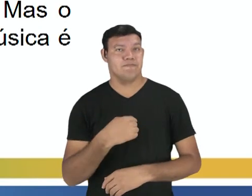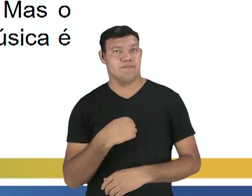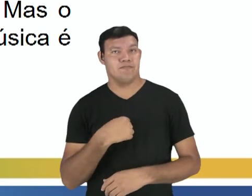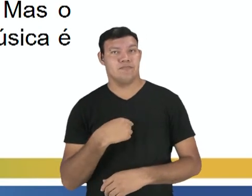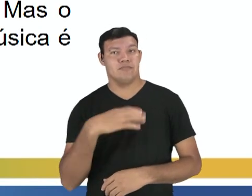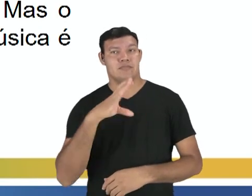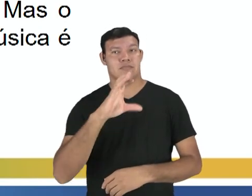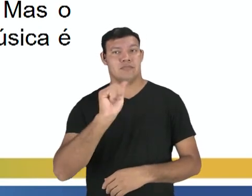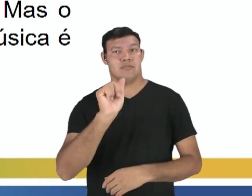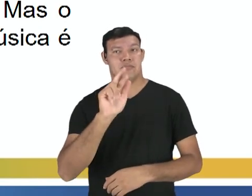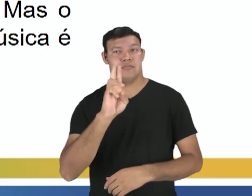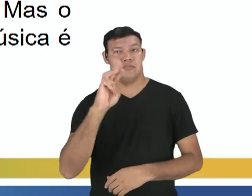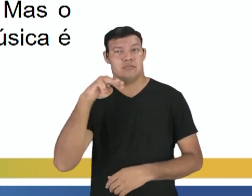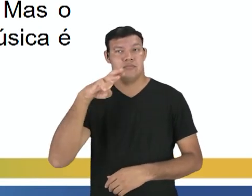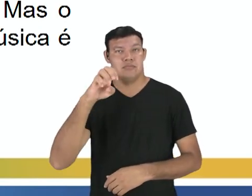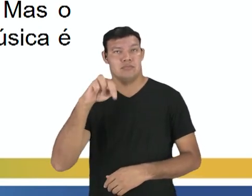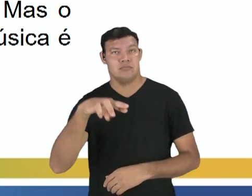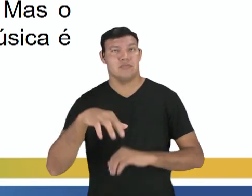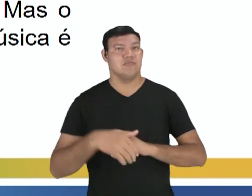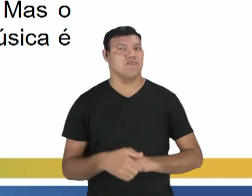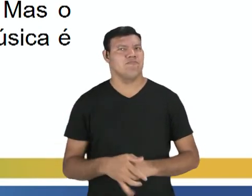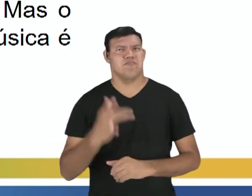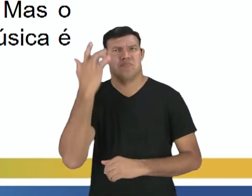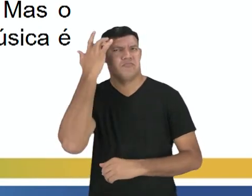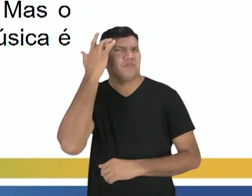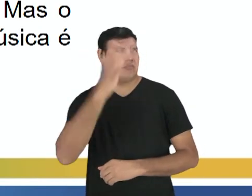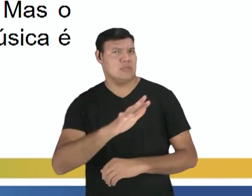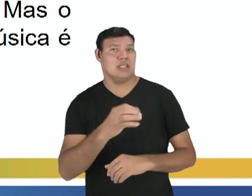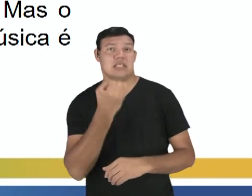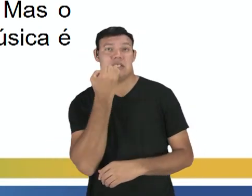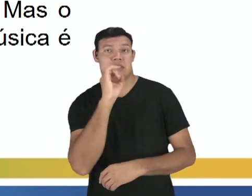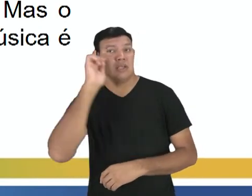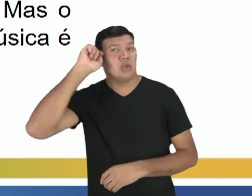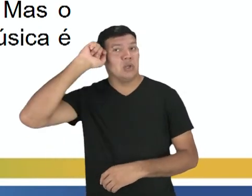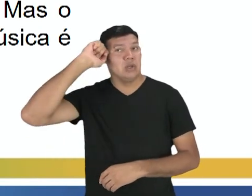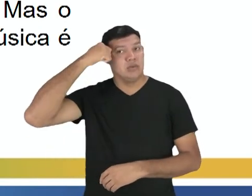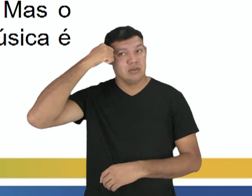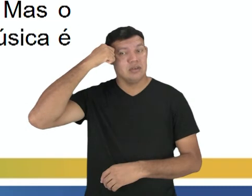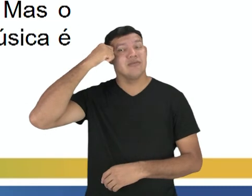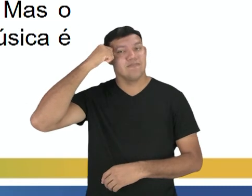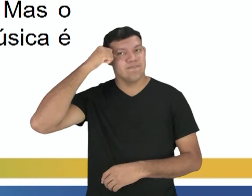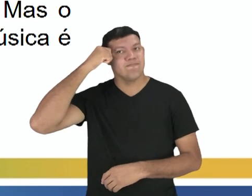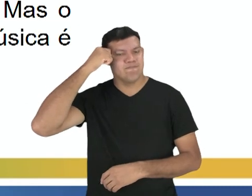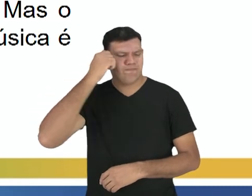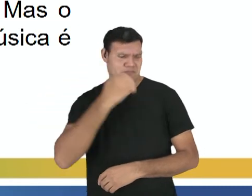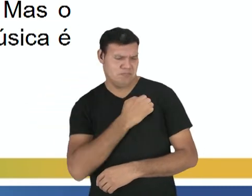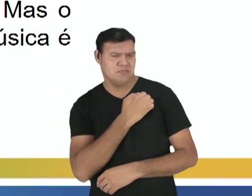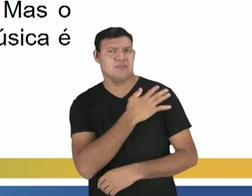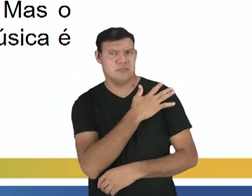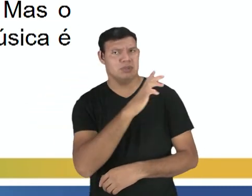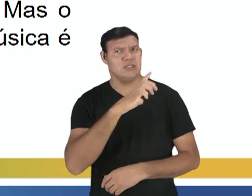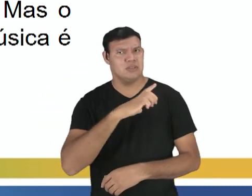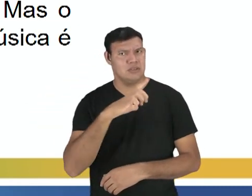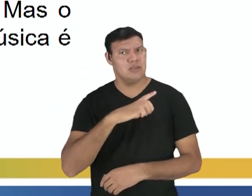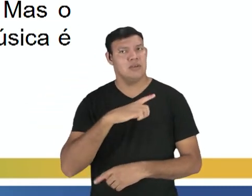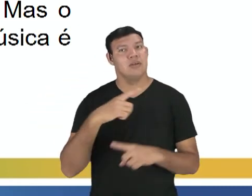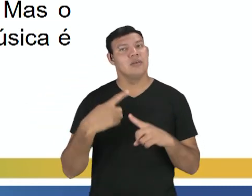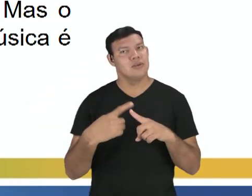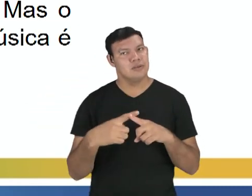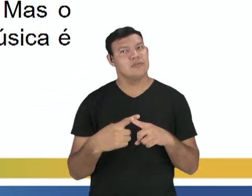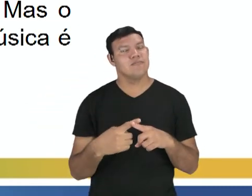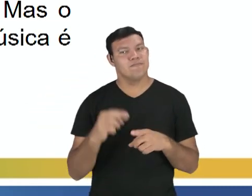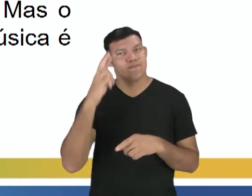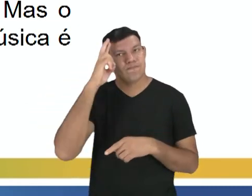Veiga, não tenho ideia, mas o que posso dizer é que se os negros acharam que a música é uma ofensa, eles devem estar com toda a